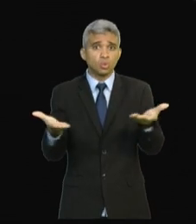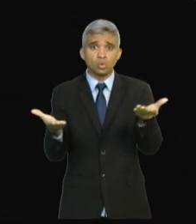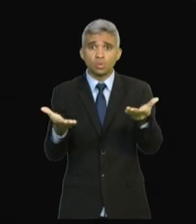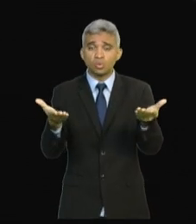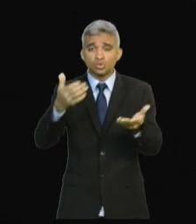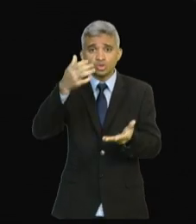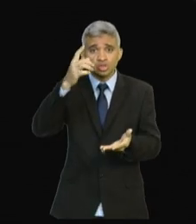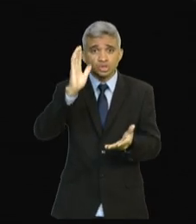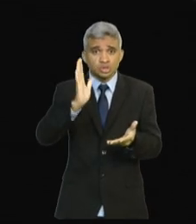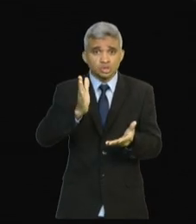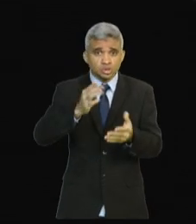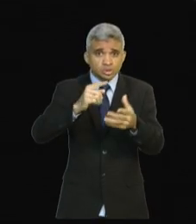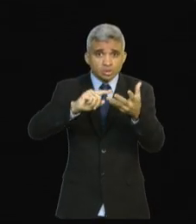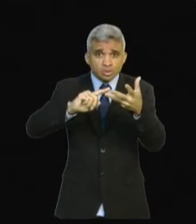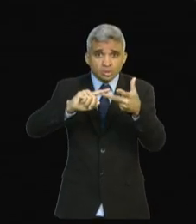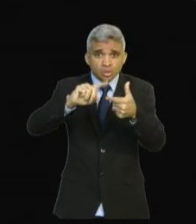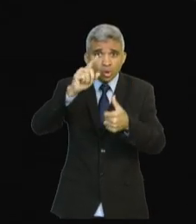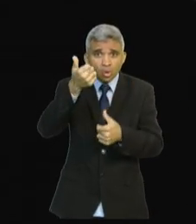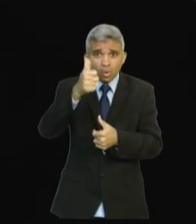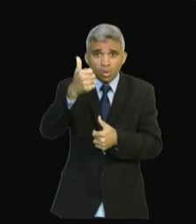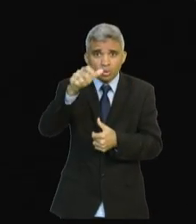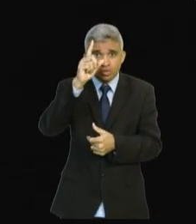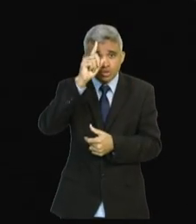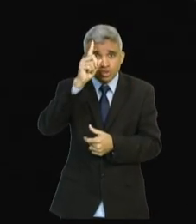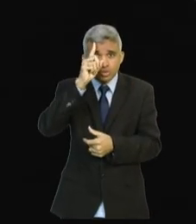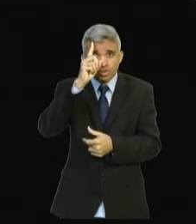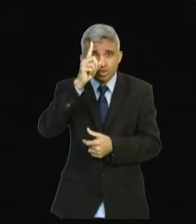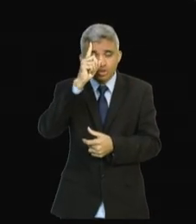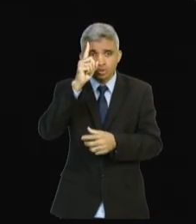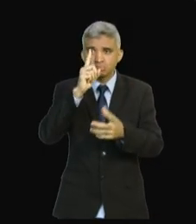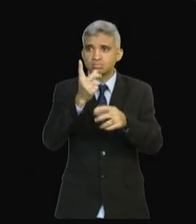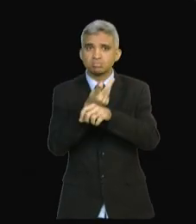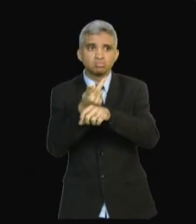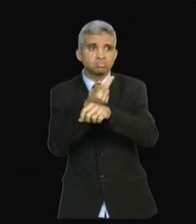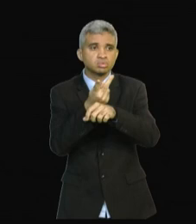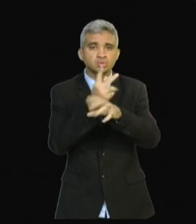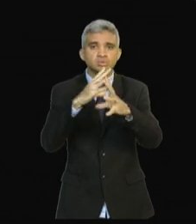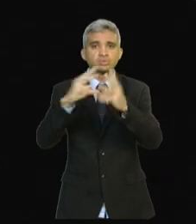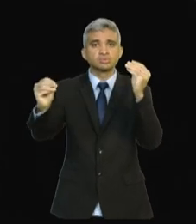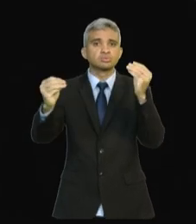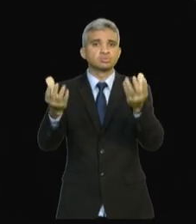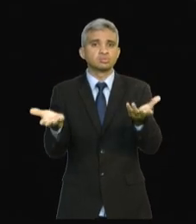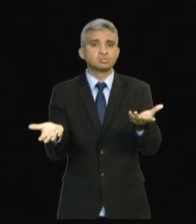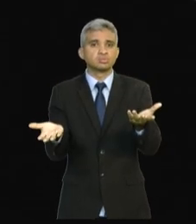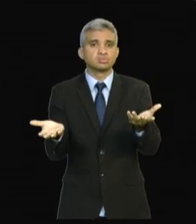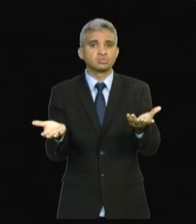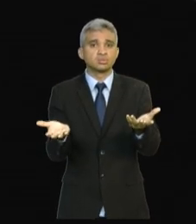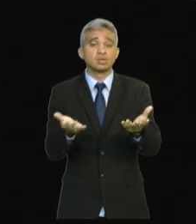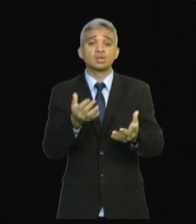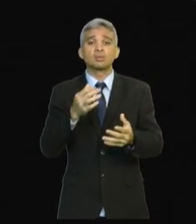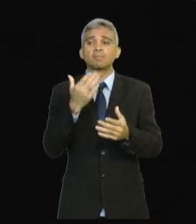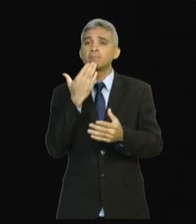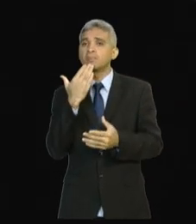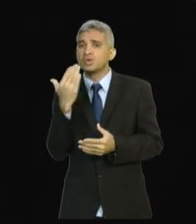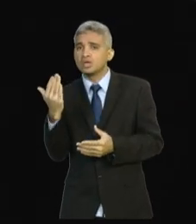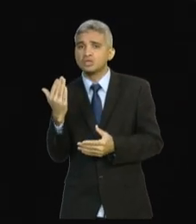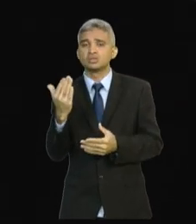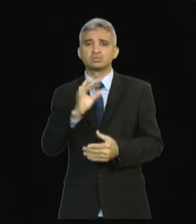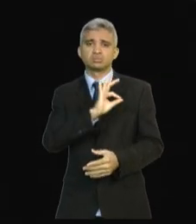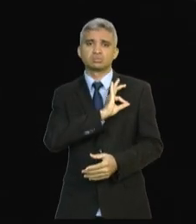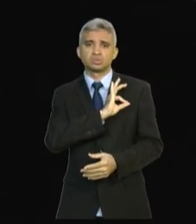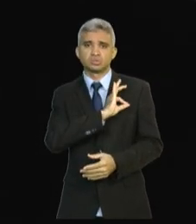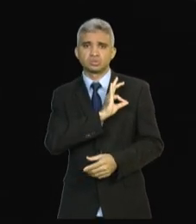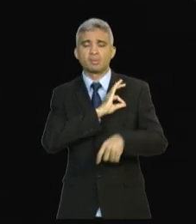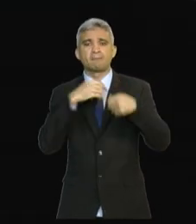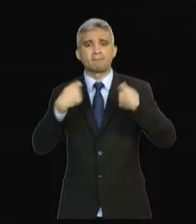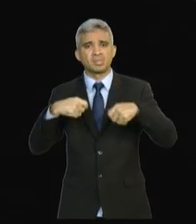o comandante-geral, no mínimo 15 vezes para ele pedir o reforço aqui na cidade de Sítio Novo, para que vá atrás